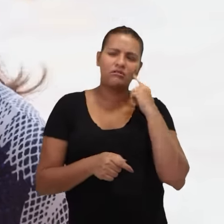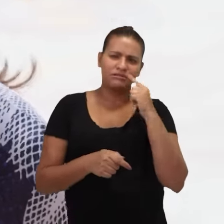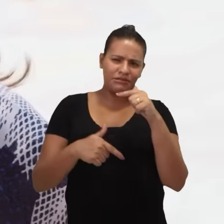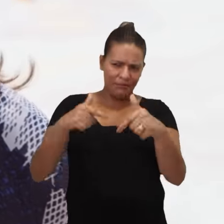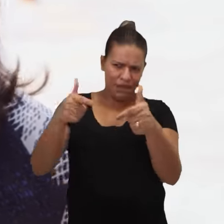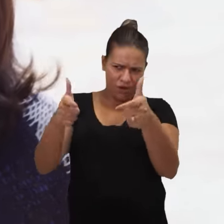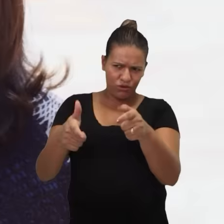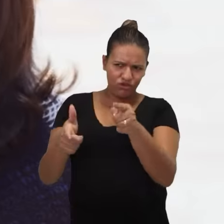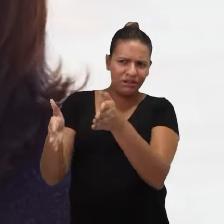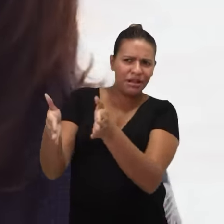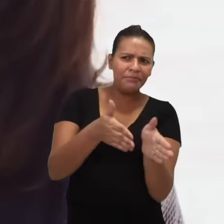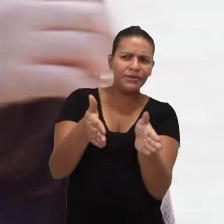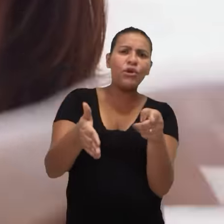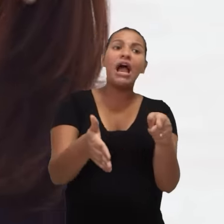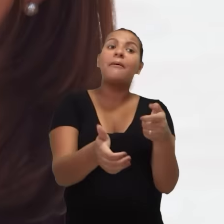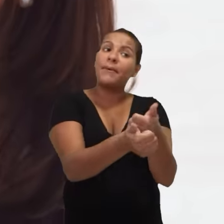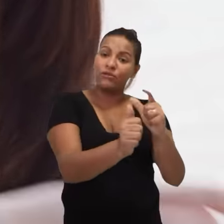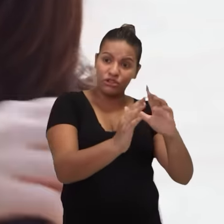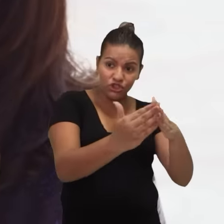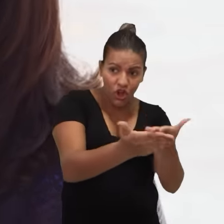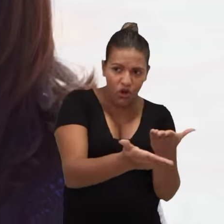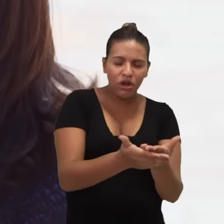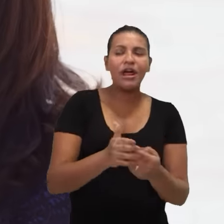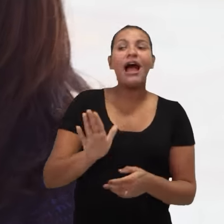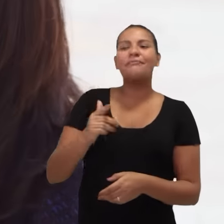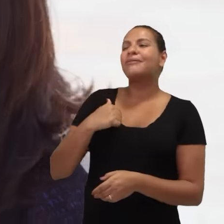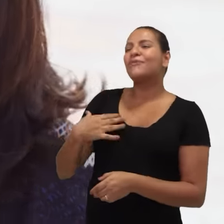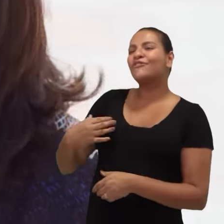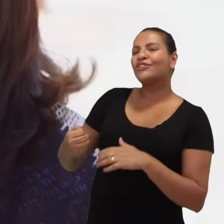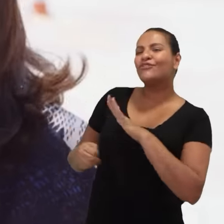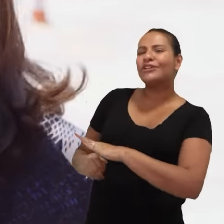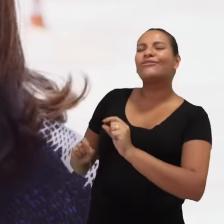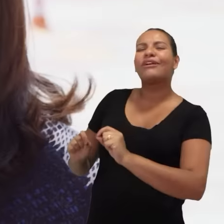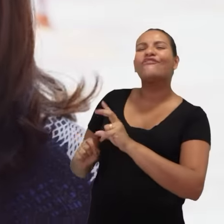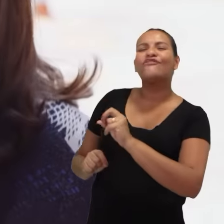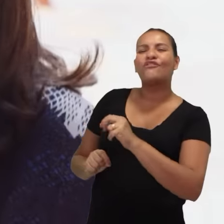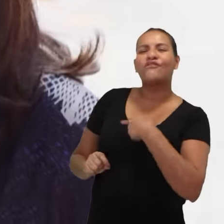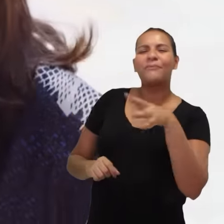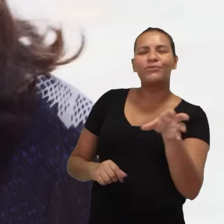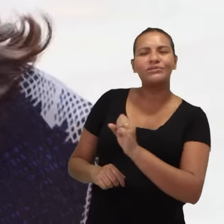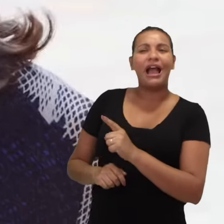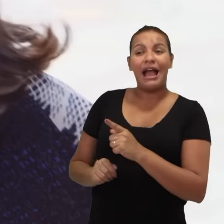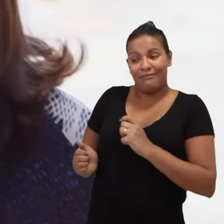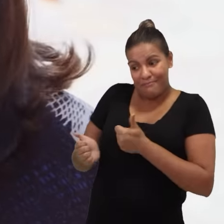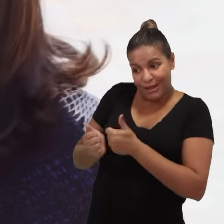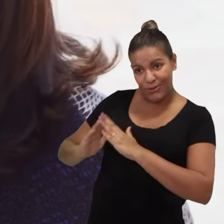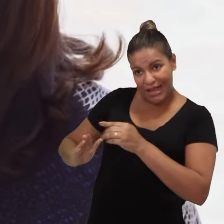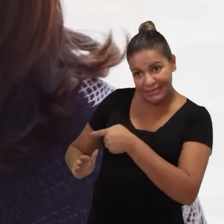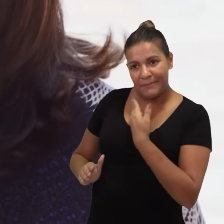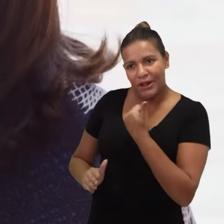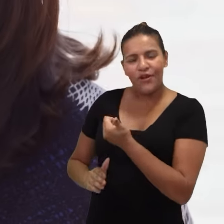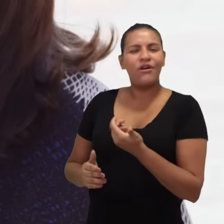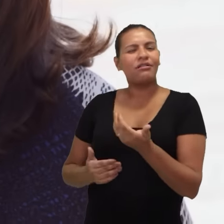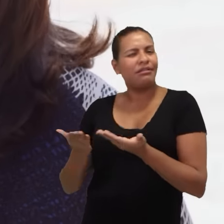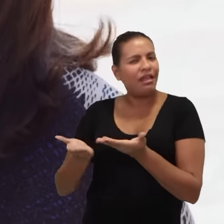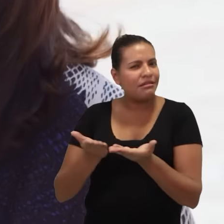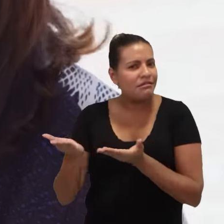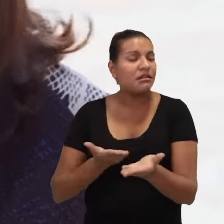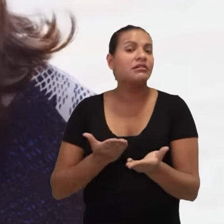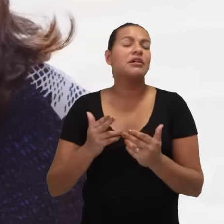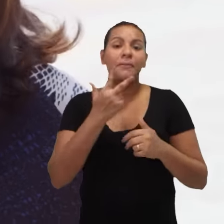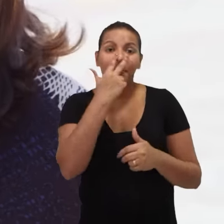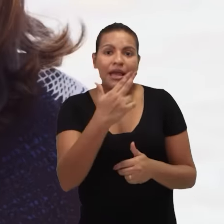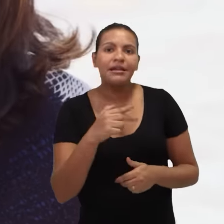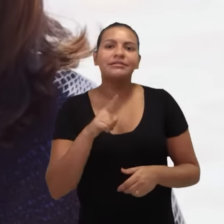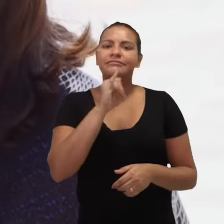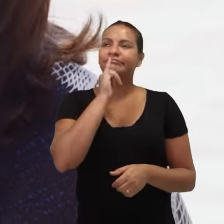caminho eu tenho uma vaga ali. Ah, mas perto da casa da mãe, da avó, da criança que fica. A gente entende a dinâmica da família e